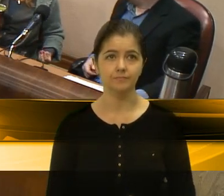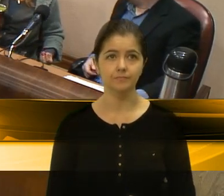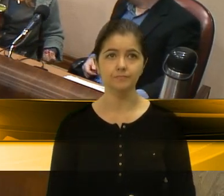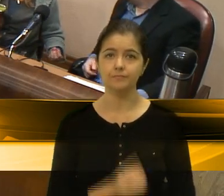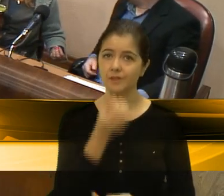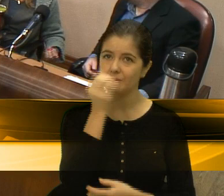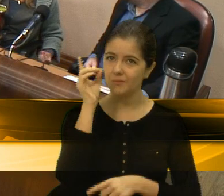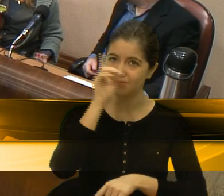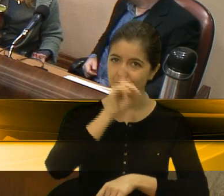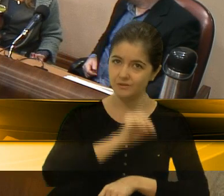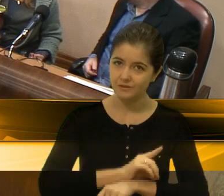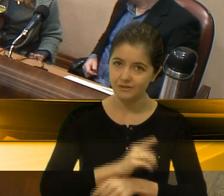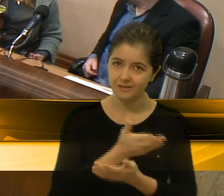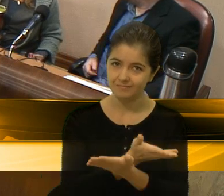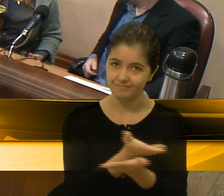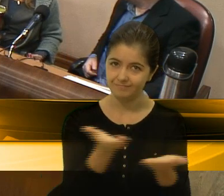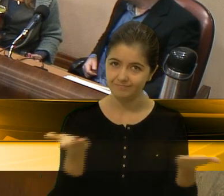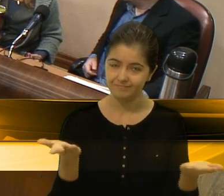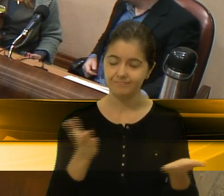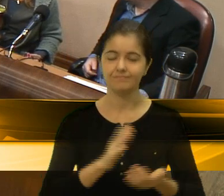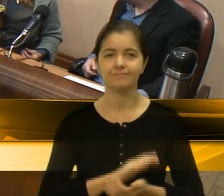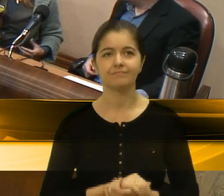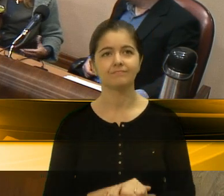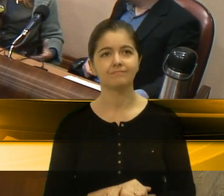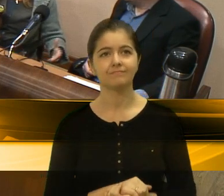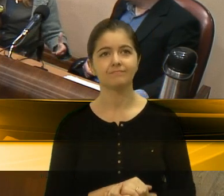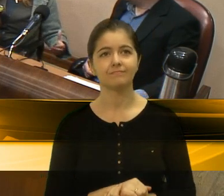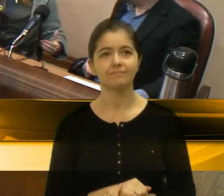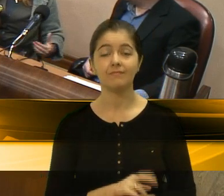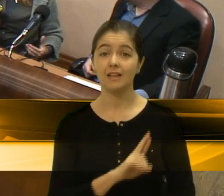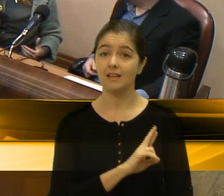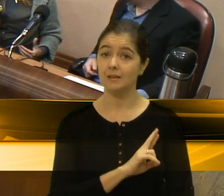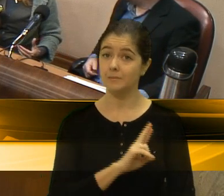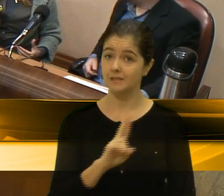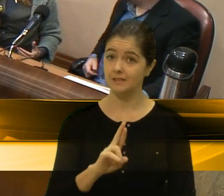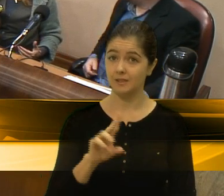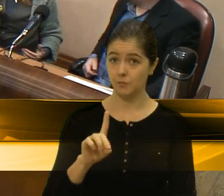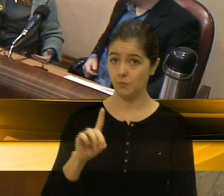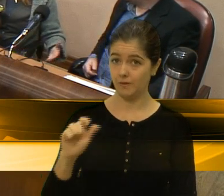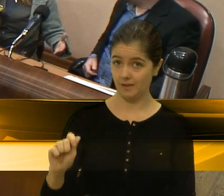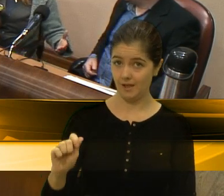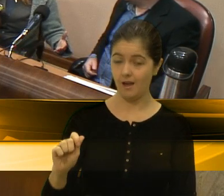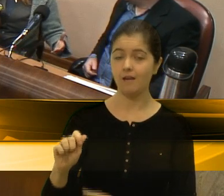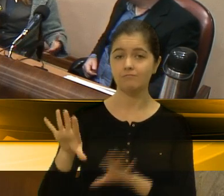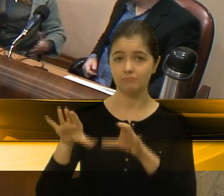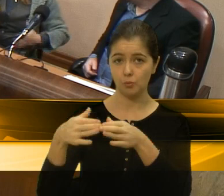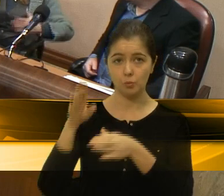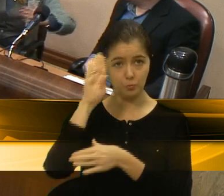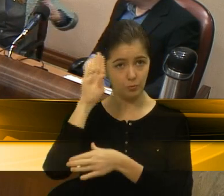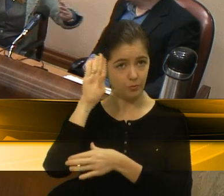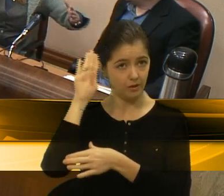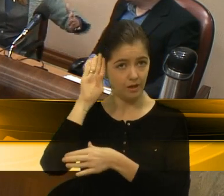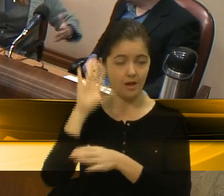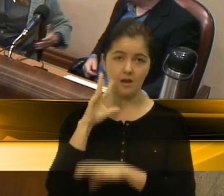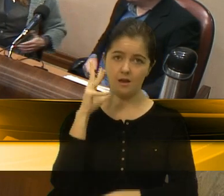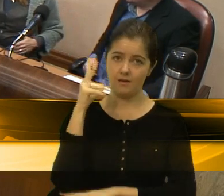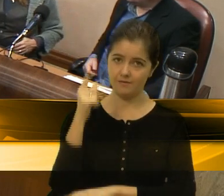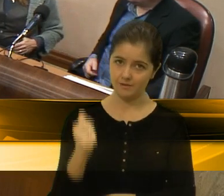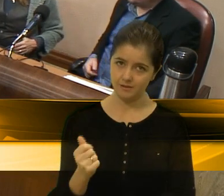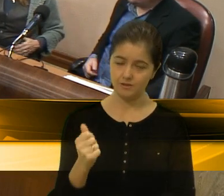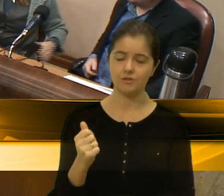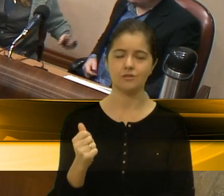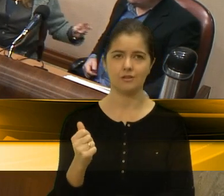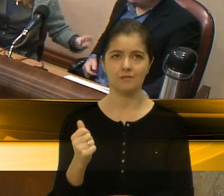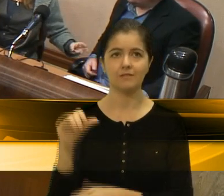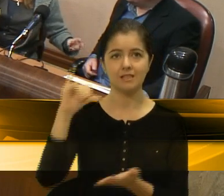Bom dia a todos. Então, em nome do Diretório Acadêmico de Fisioterapia da FSG, do Centro Universitário da